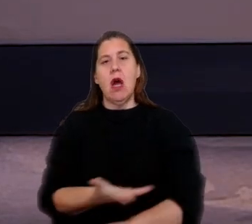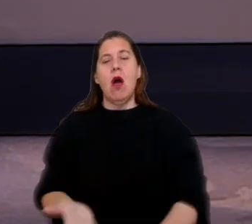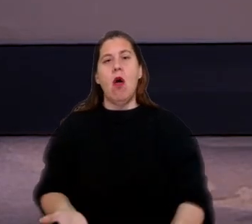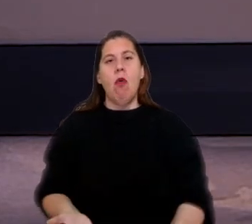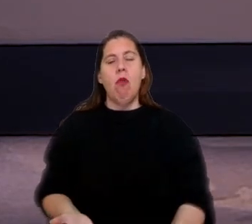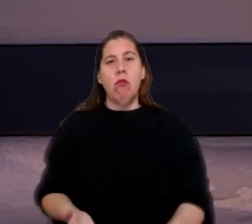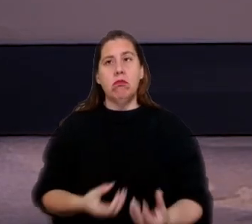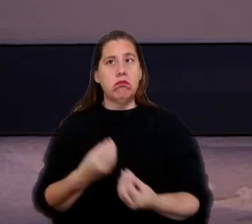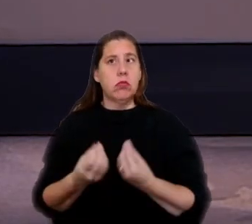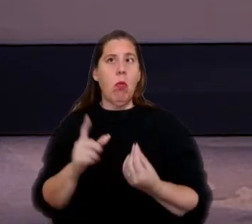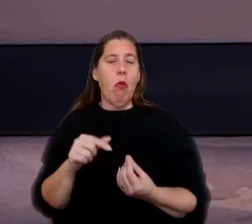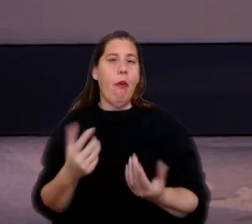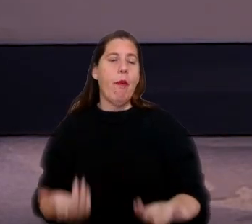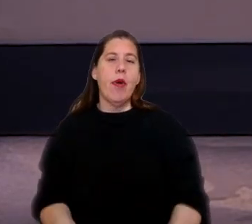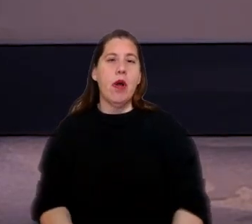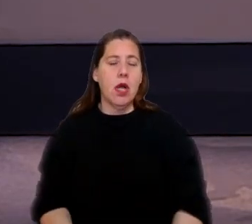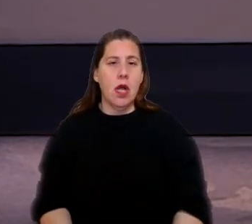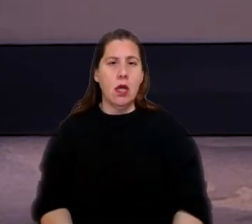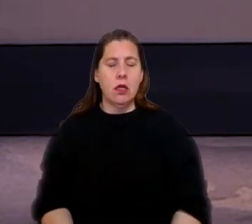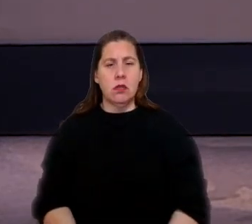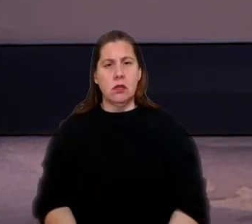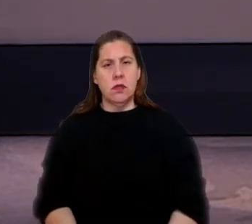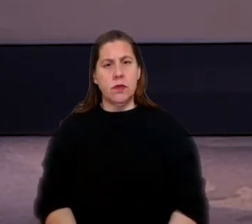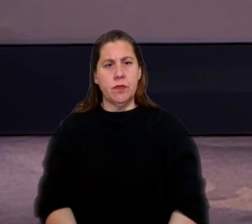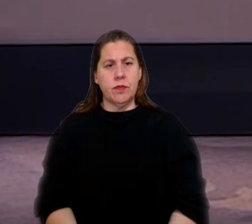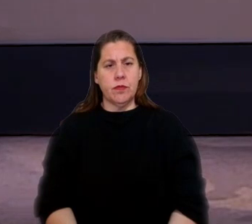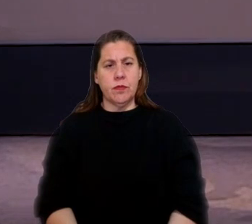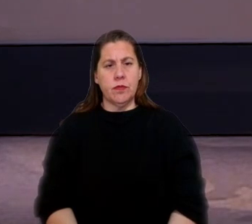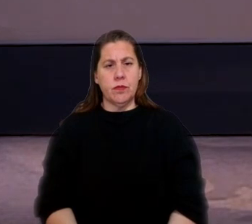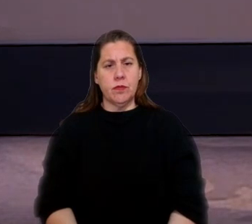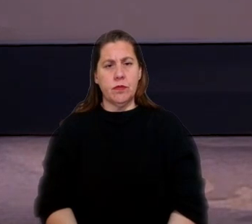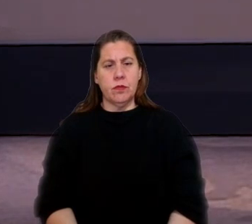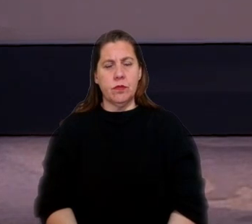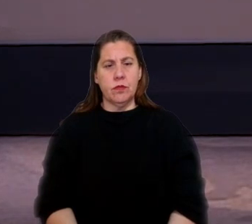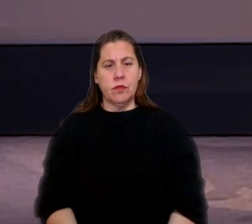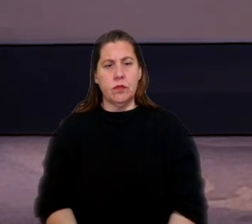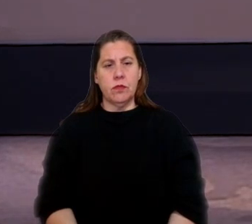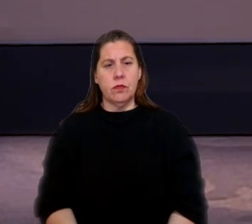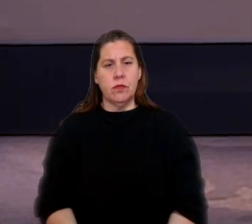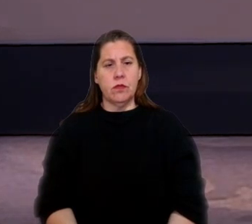nos jovens impacta esse tipo de pessoa com mais facilidade, como pode ser visto isso?